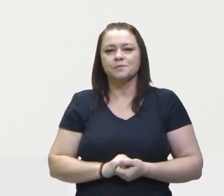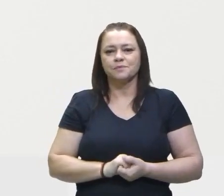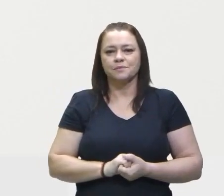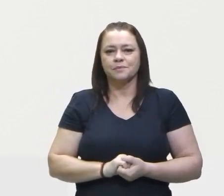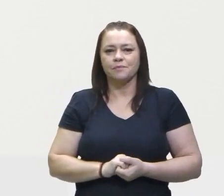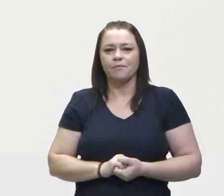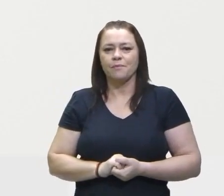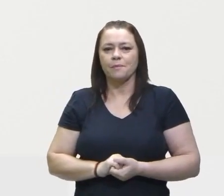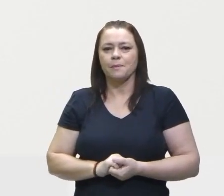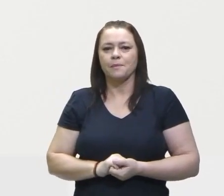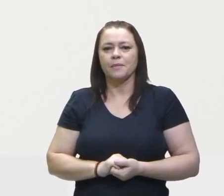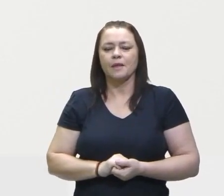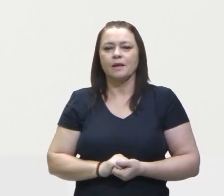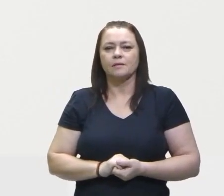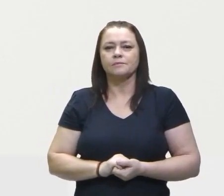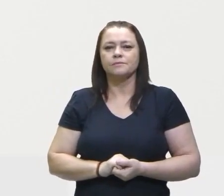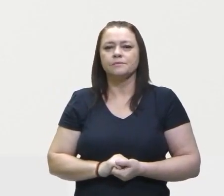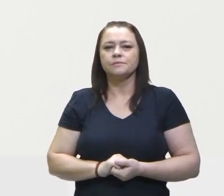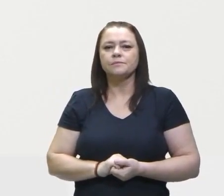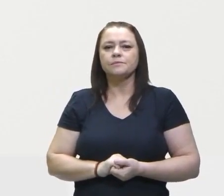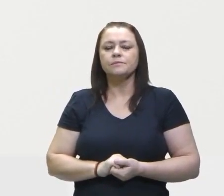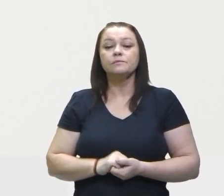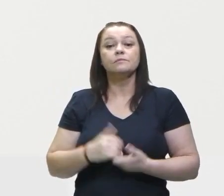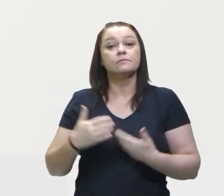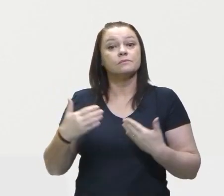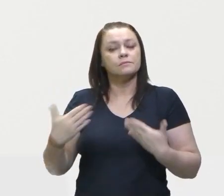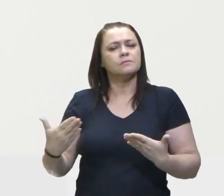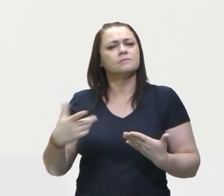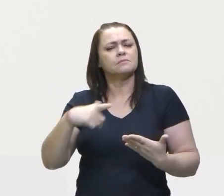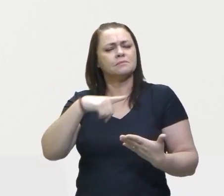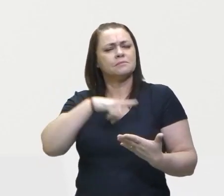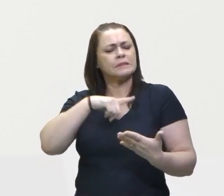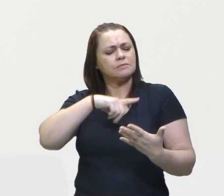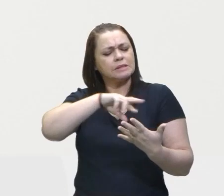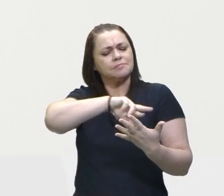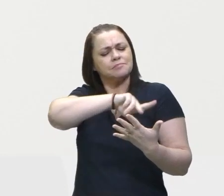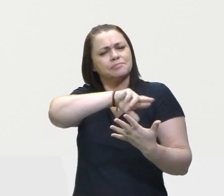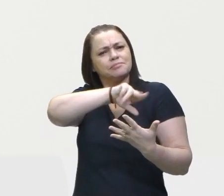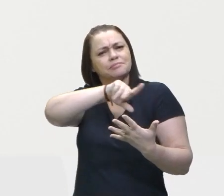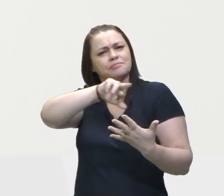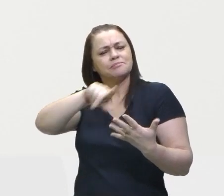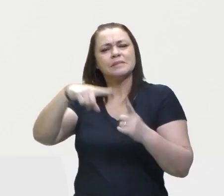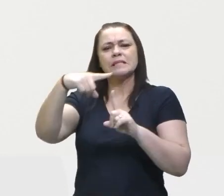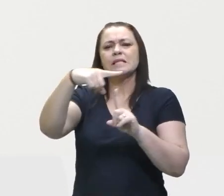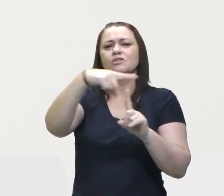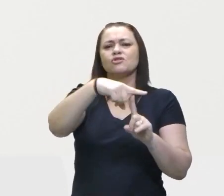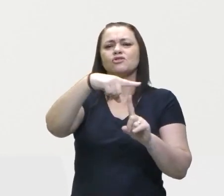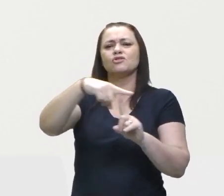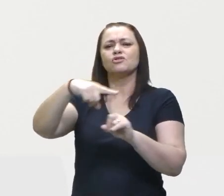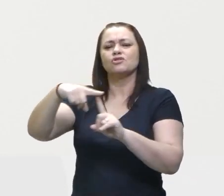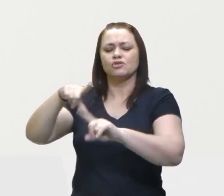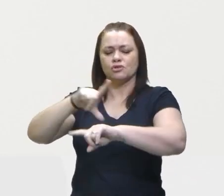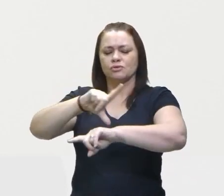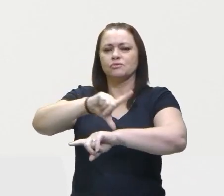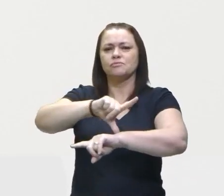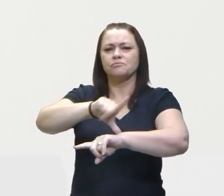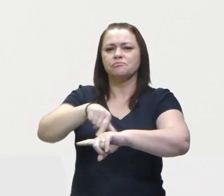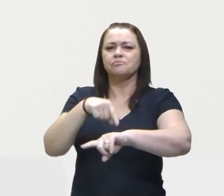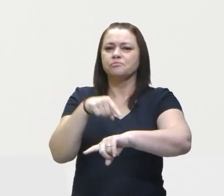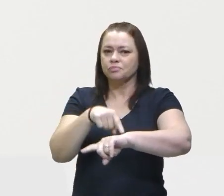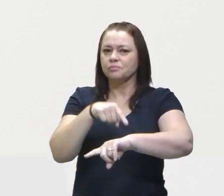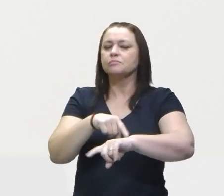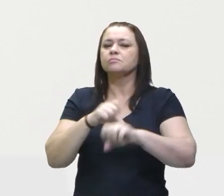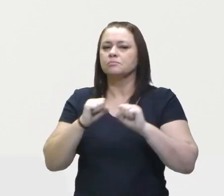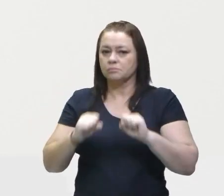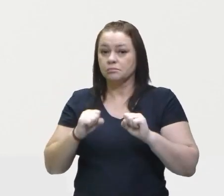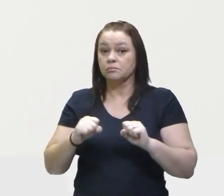Ó, aqui, ó, mostrando. Então, tem vários tipos de relógios. Podemos identificar, desde que a gente